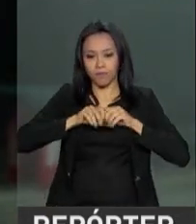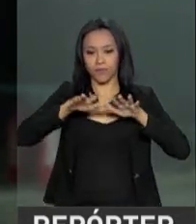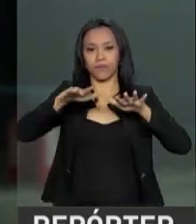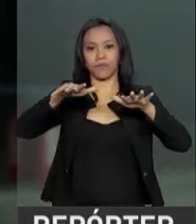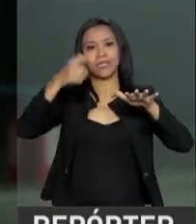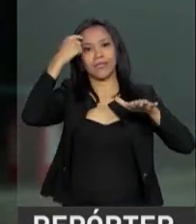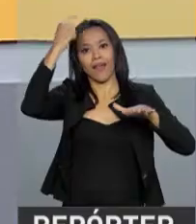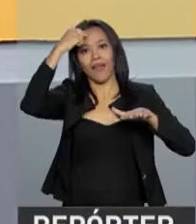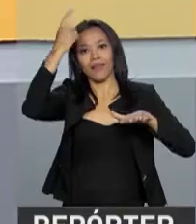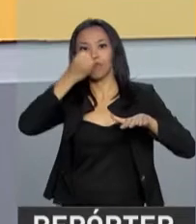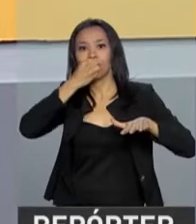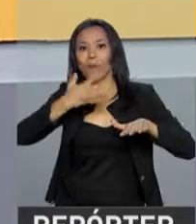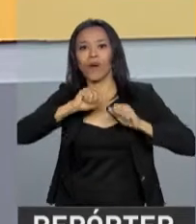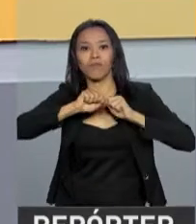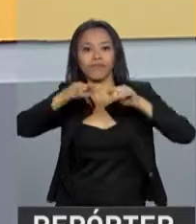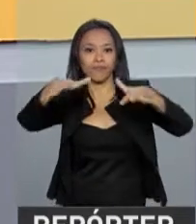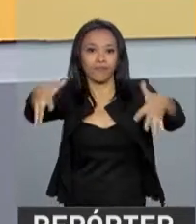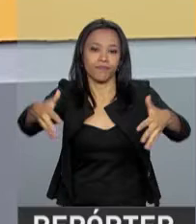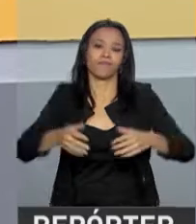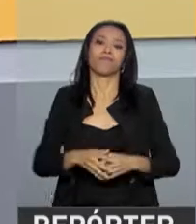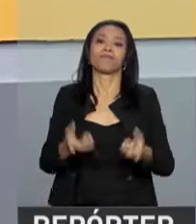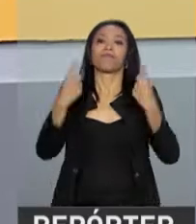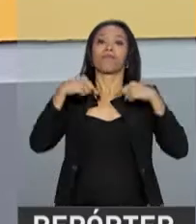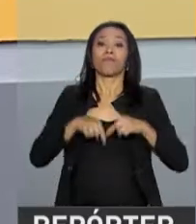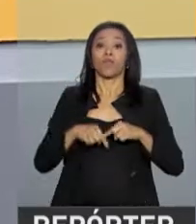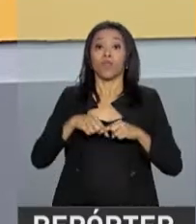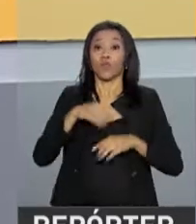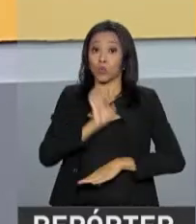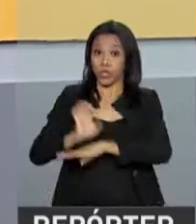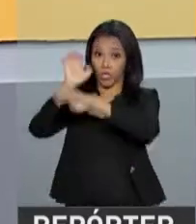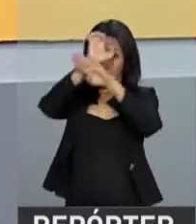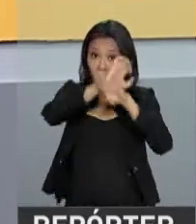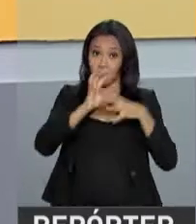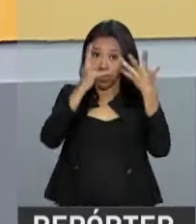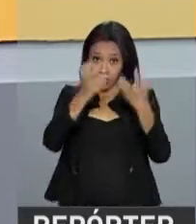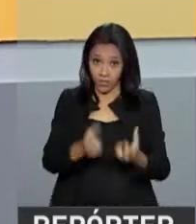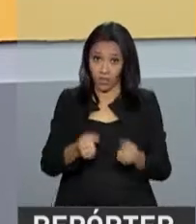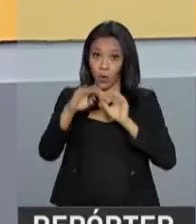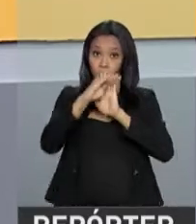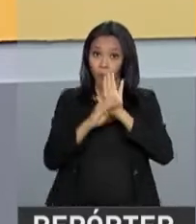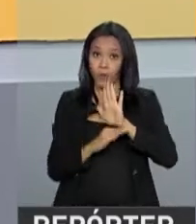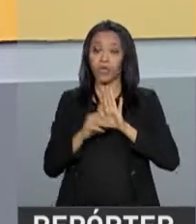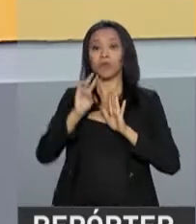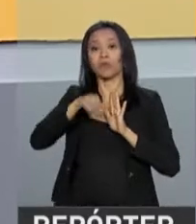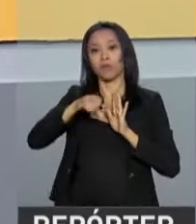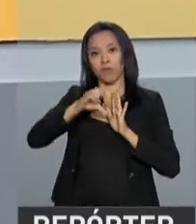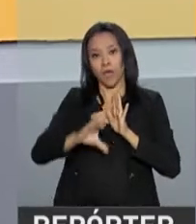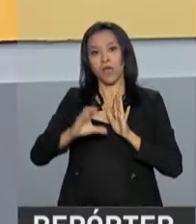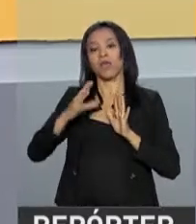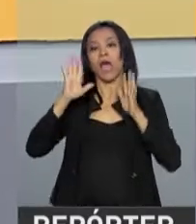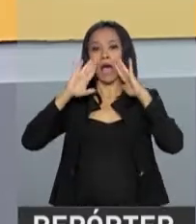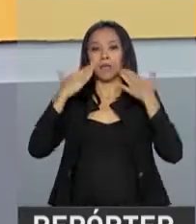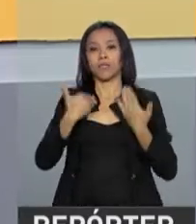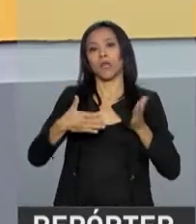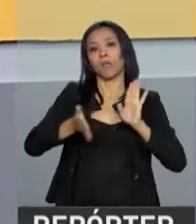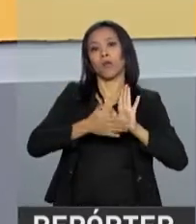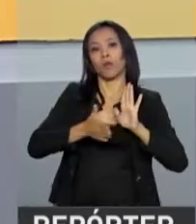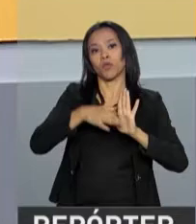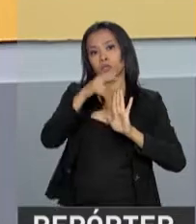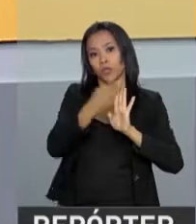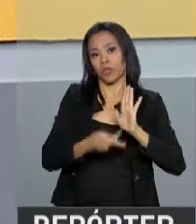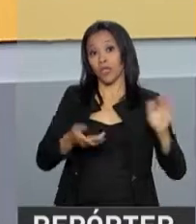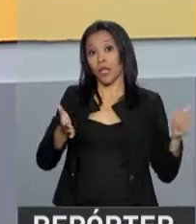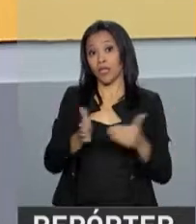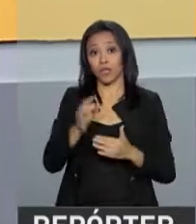boas idéias os estados que aderiram ao programa do mec devem apresentar propostas de projetos até o dia 15 de